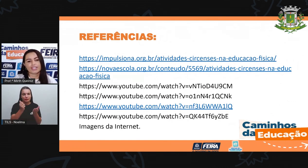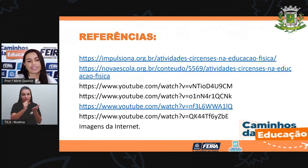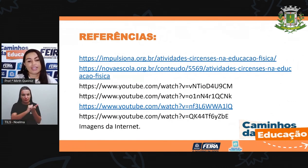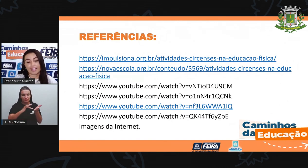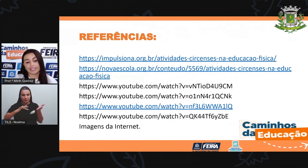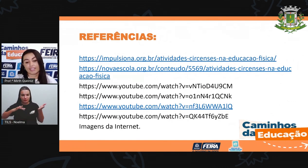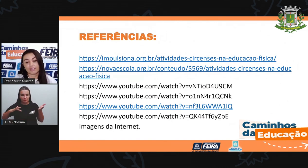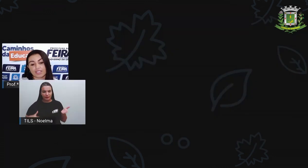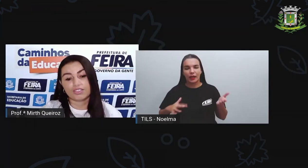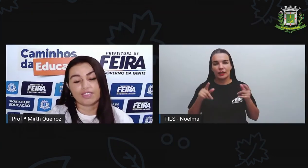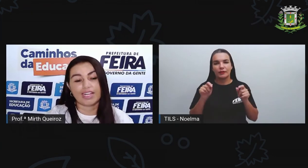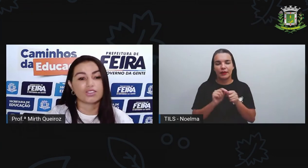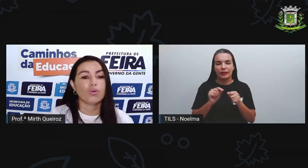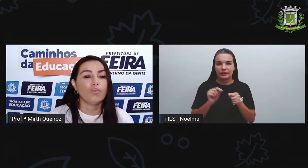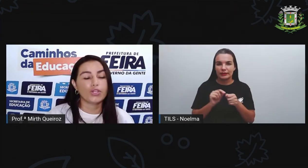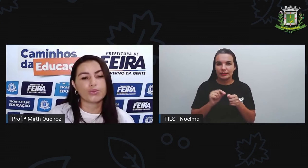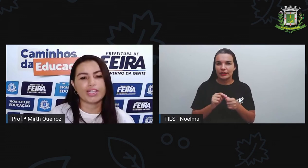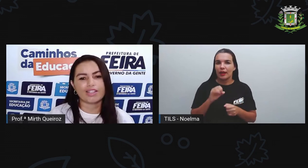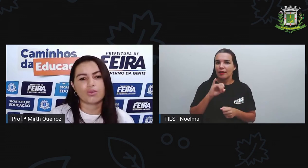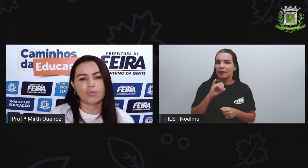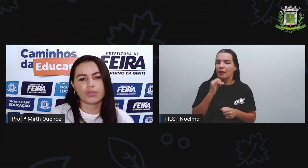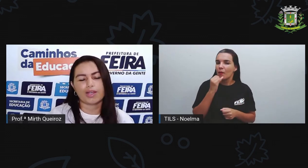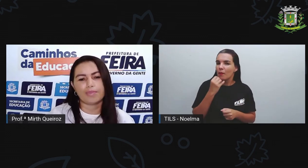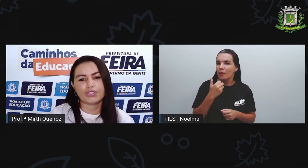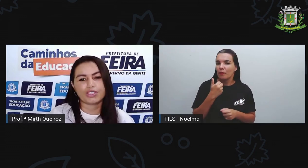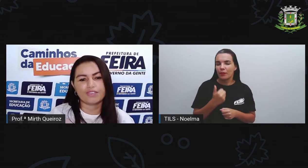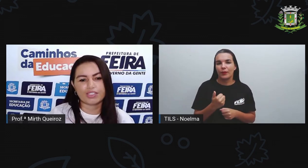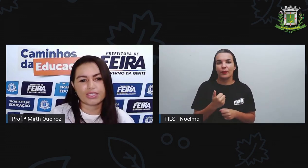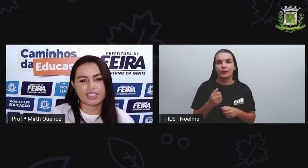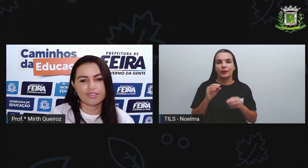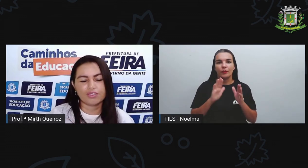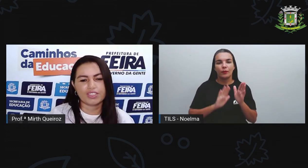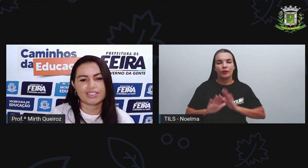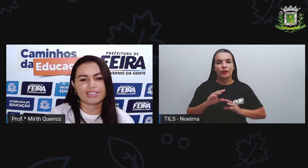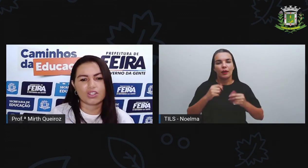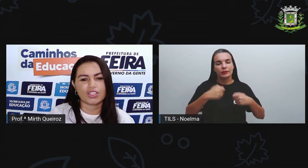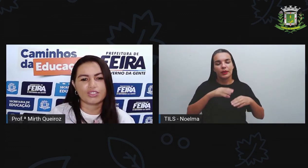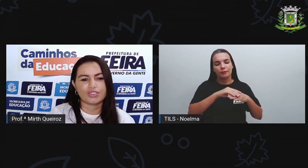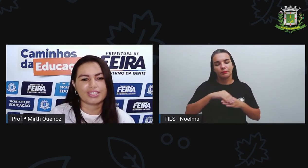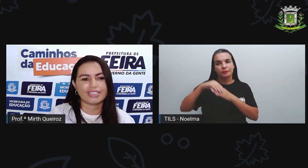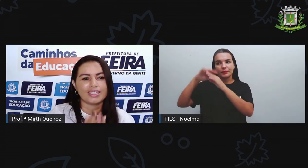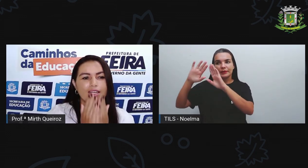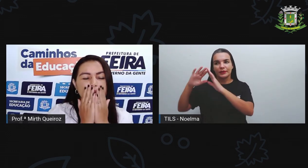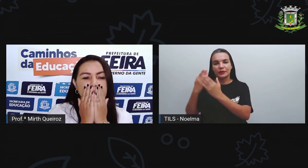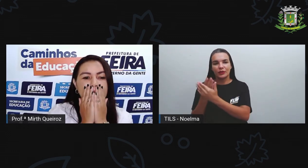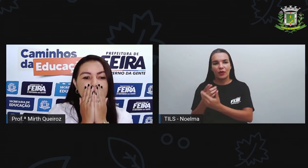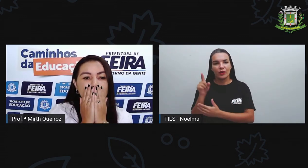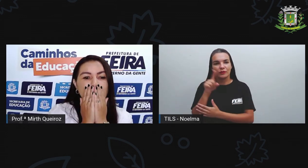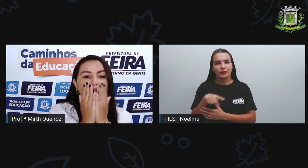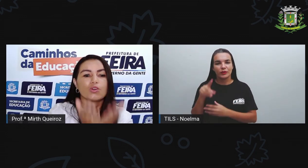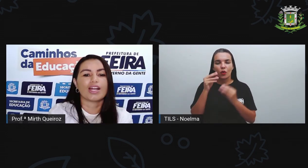pedagógico, realiza as suas atividades com muito cuidado, com muito capricho, que deverão ser devolvidas às escolas de vocês.